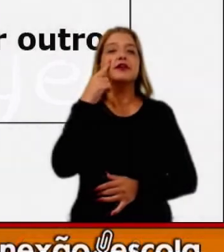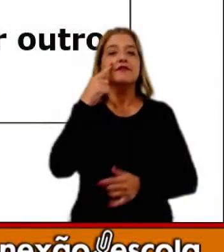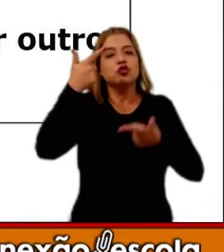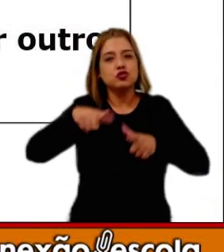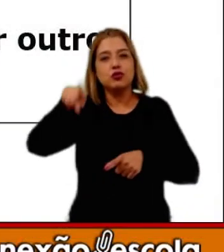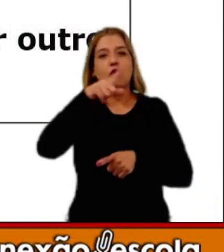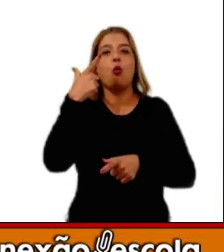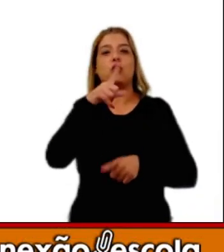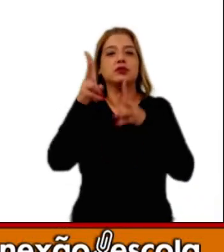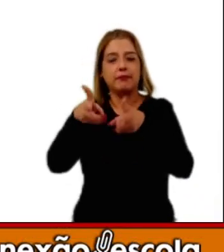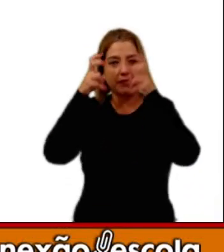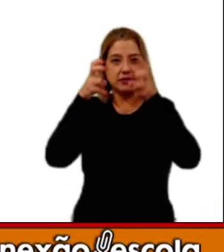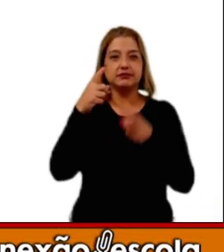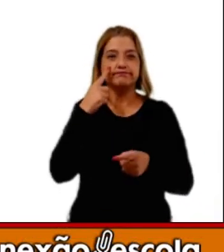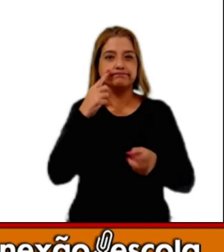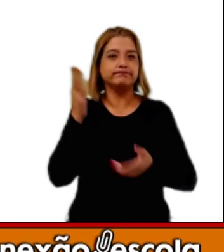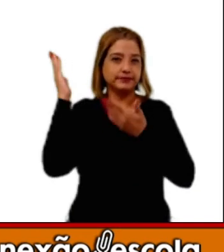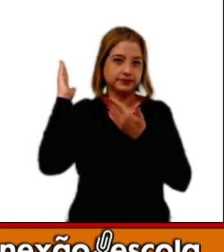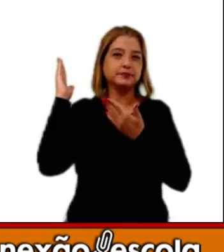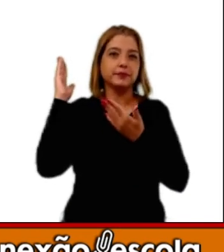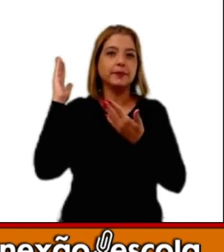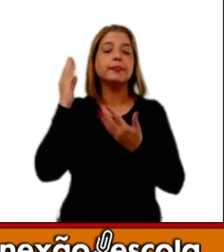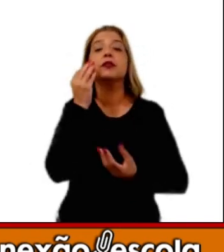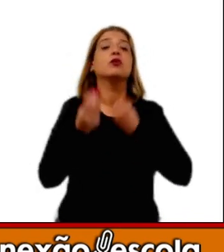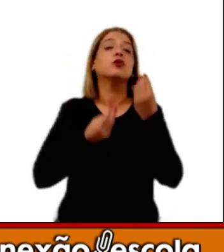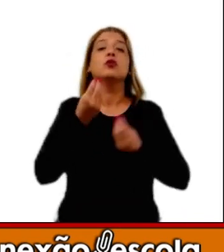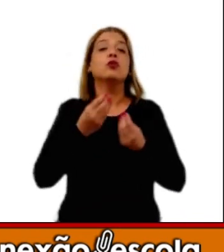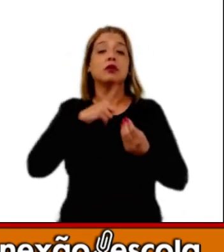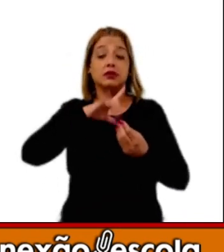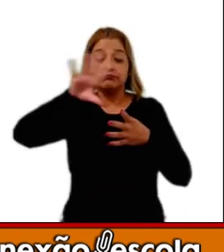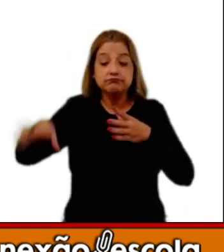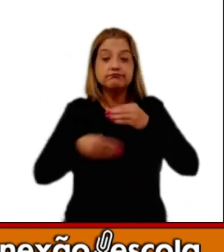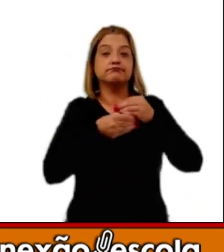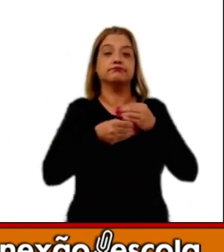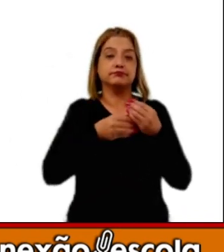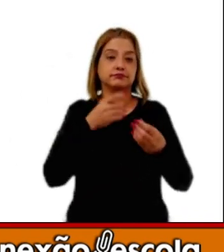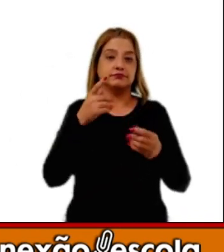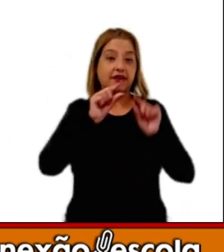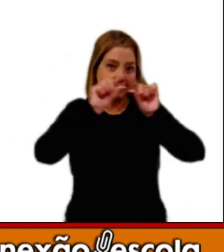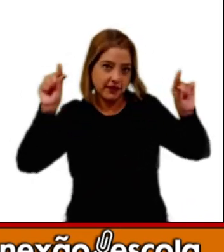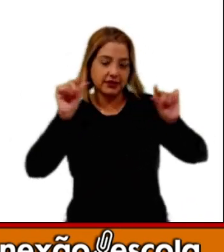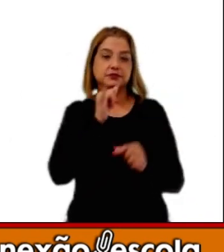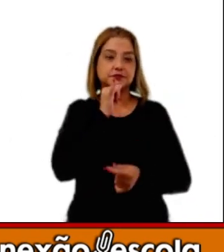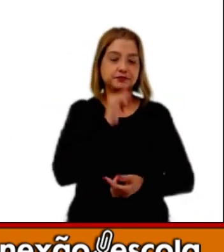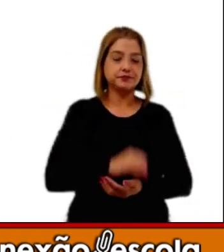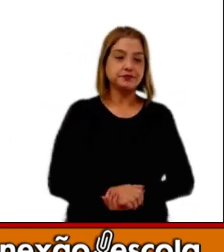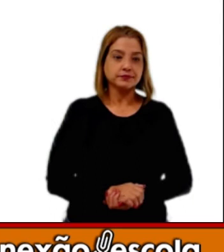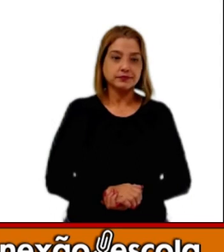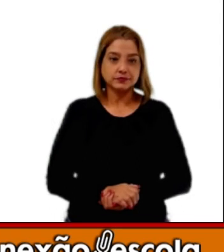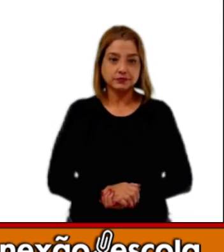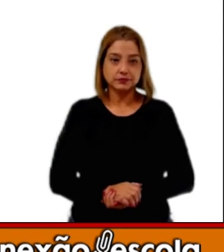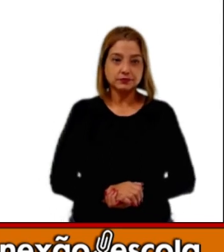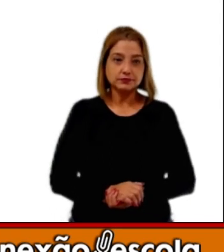perceber né onde esses conectivos serão inseridos veja bem eu tenho essa frase